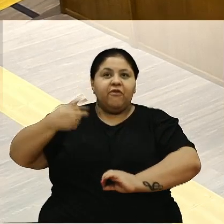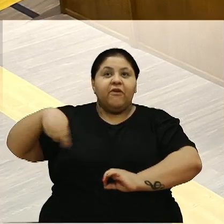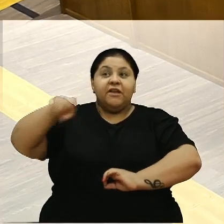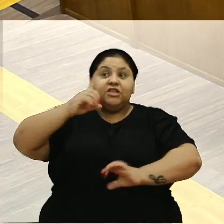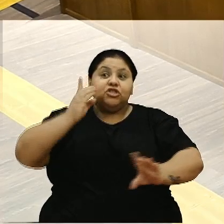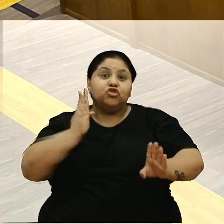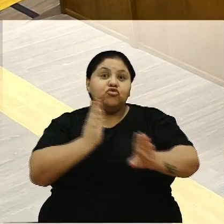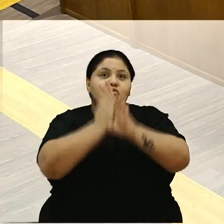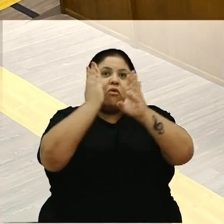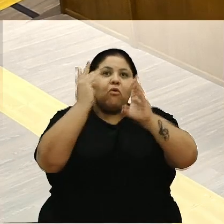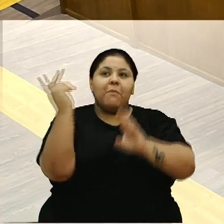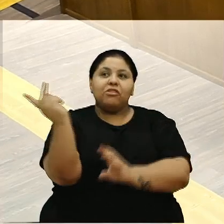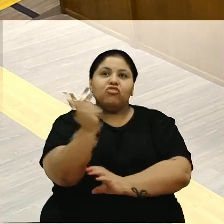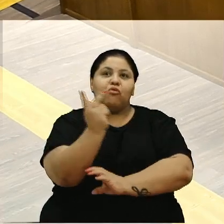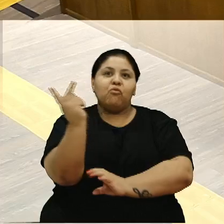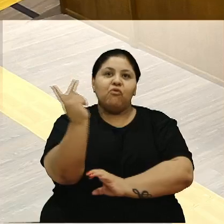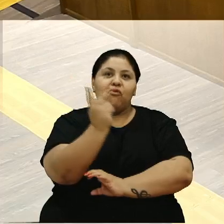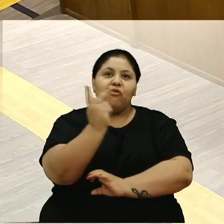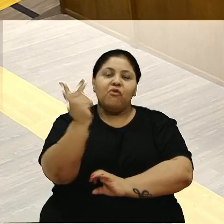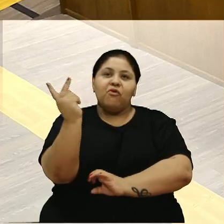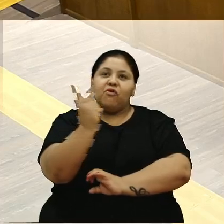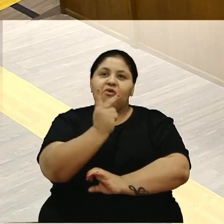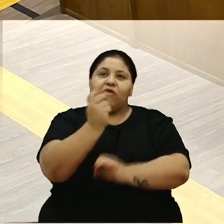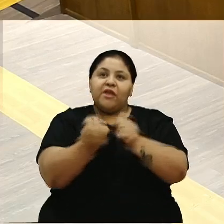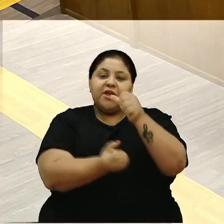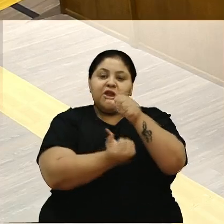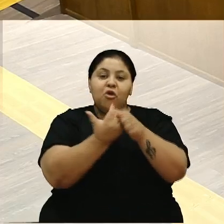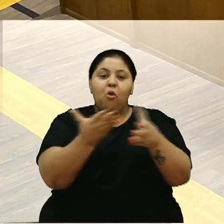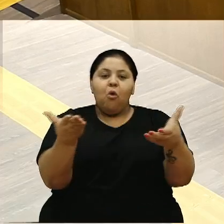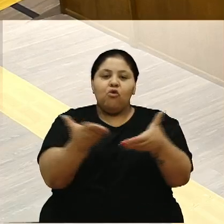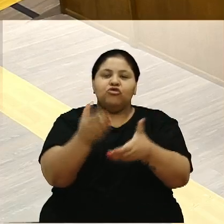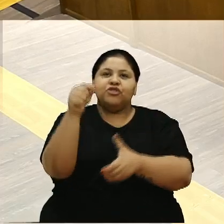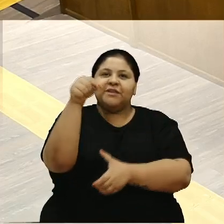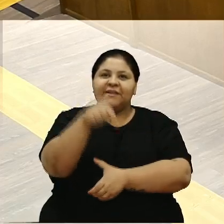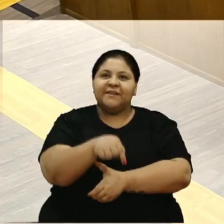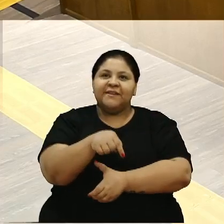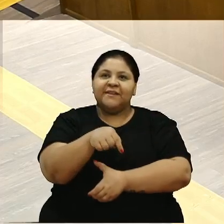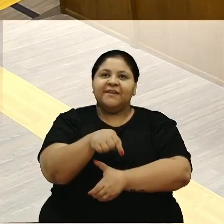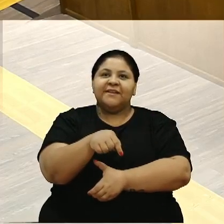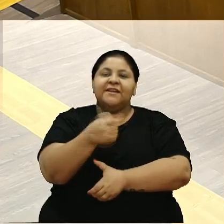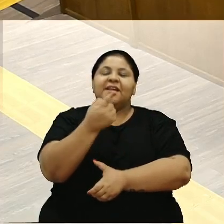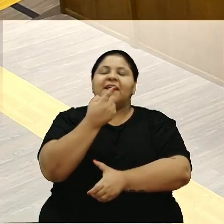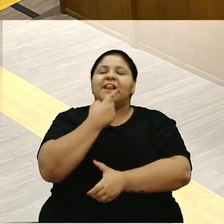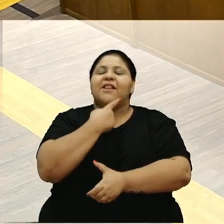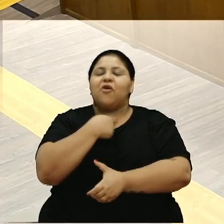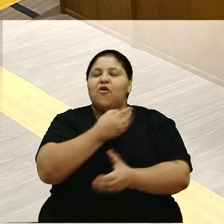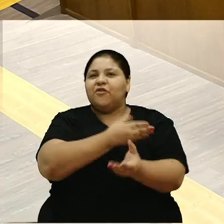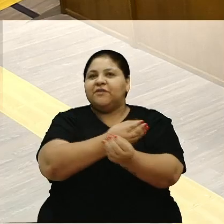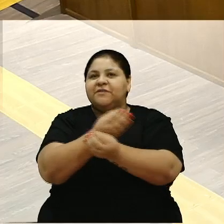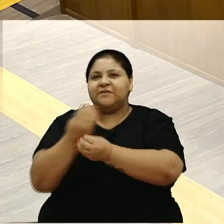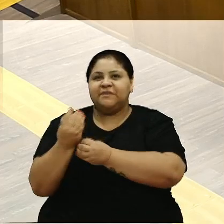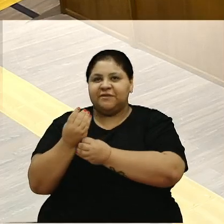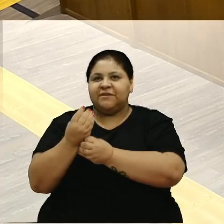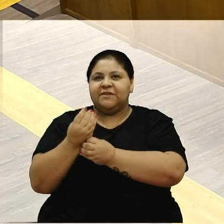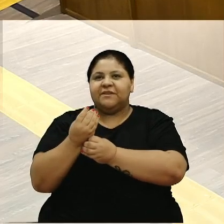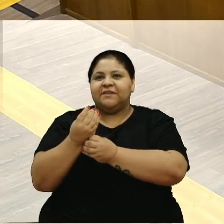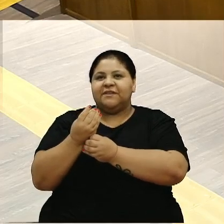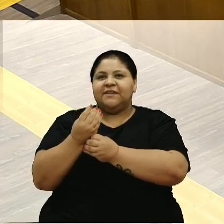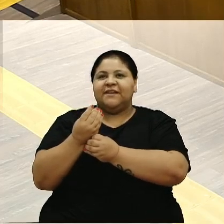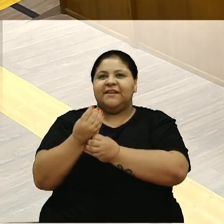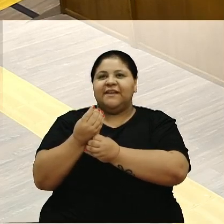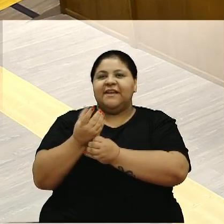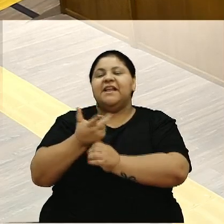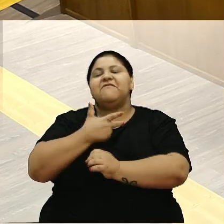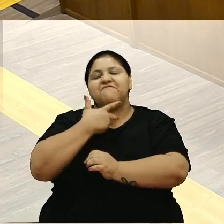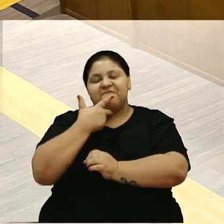descobriu uma dupla, né, que se constituiu hoje aqui. Então, ele gosta muito, então, mesmo que seja no improviso, ele não vai negar.